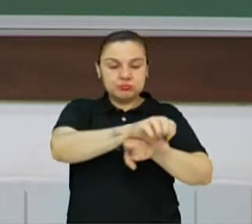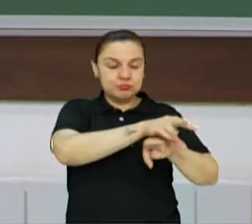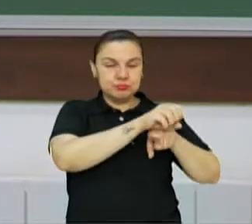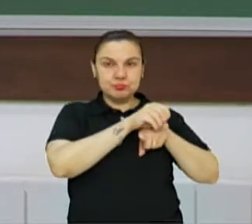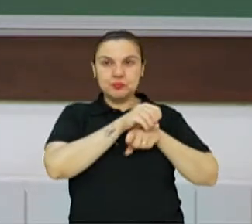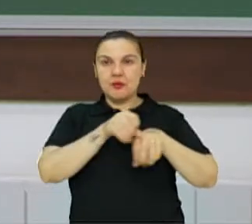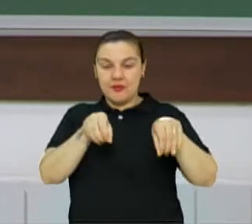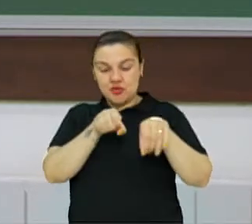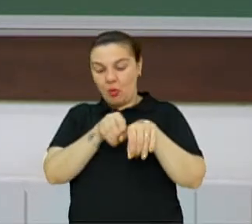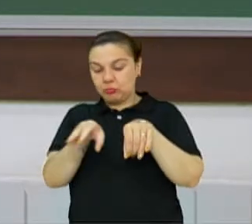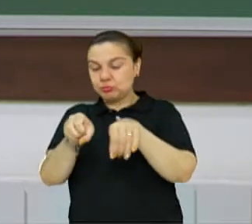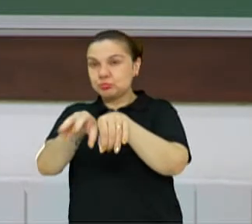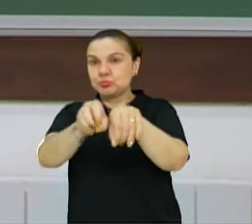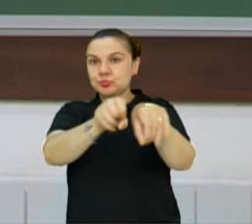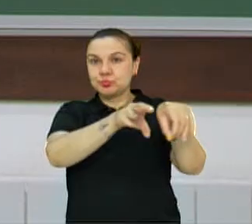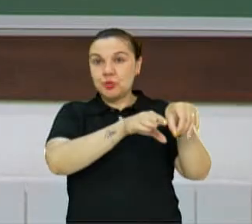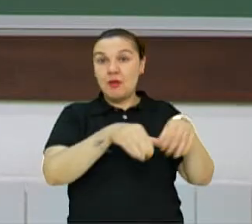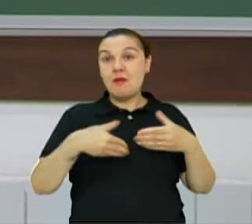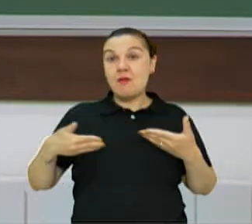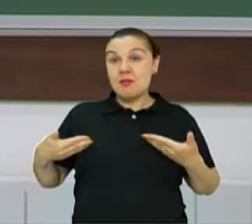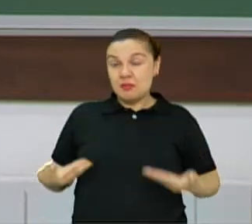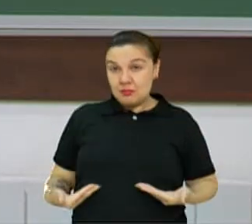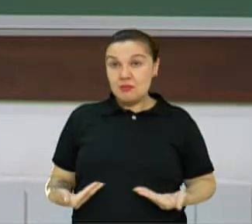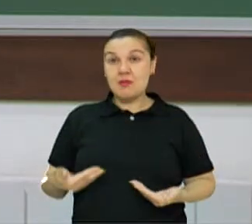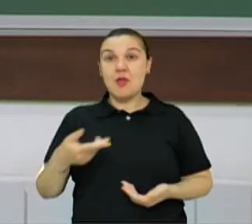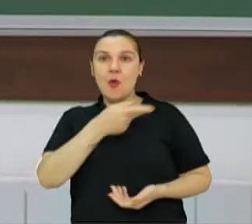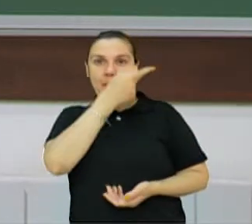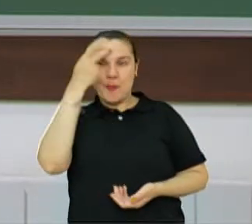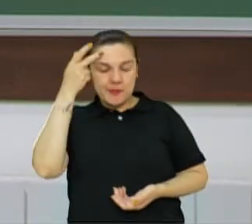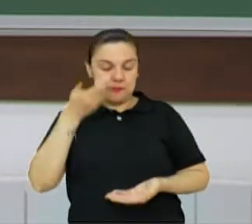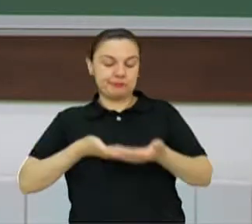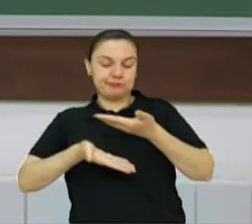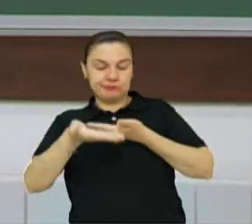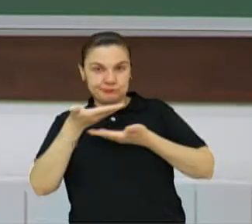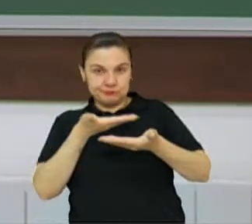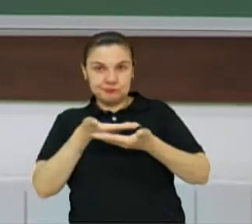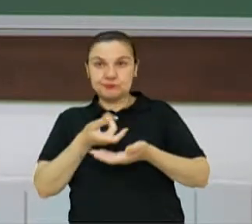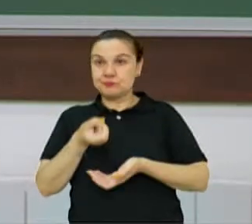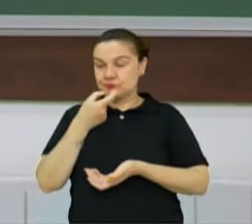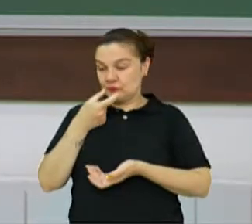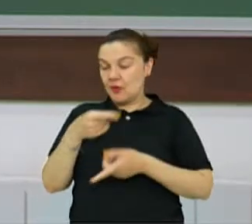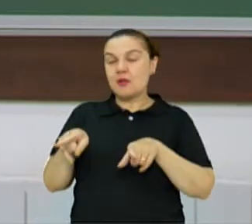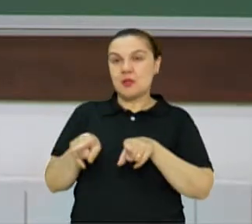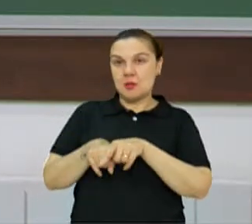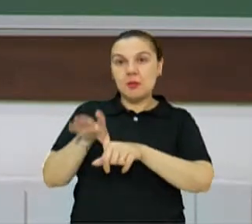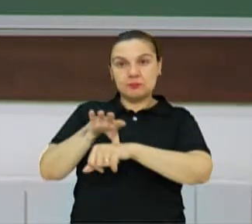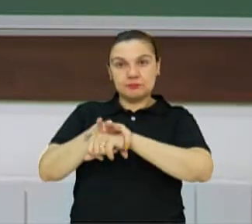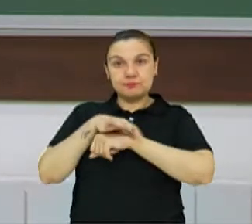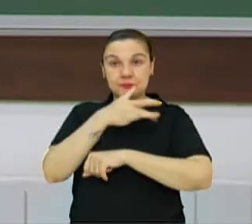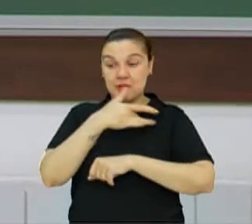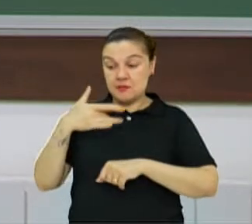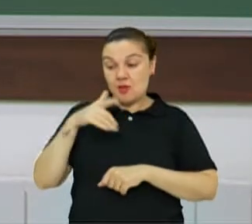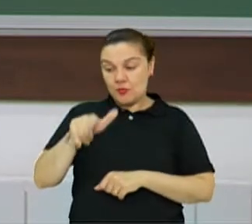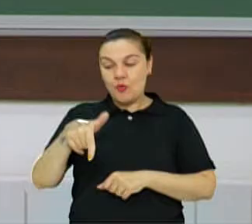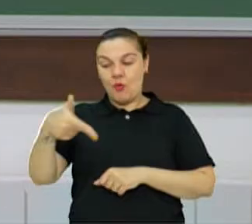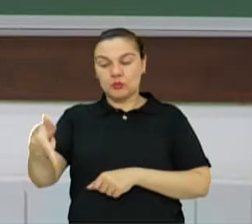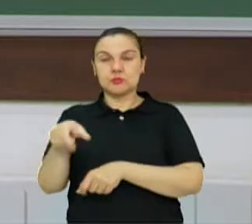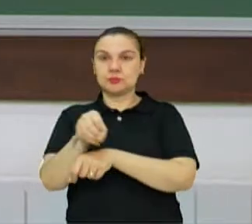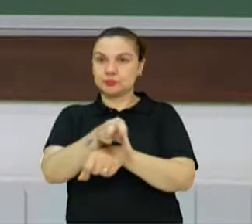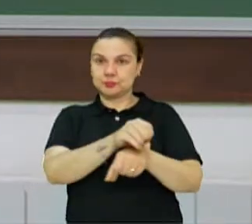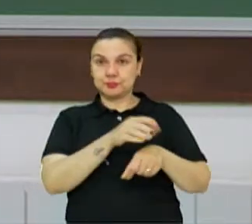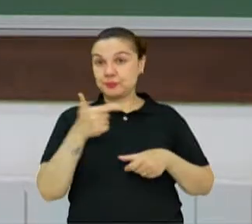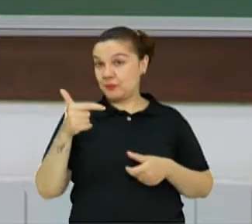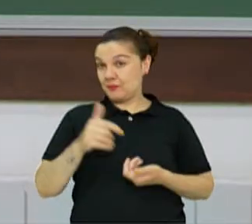mais pessoas. Então, além da pessoa estar se tratando, ela está ajudando a preservar a saúde do próximo também,